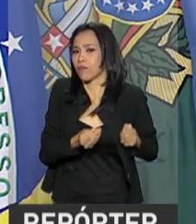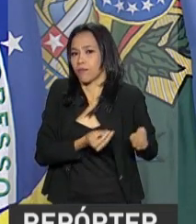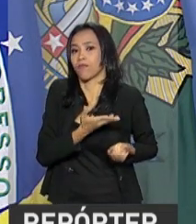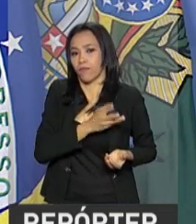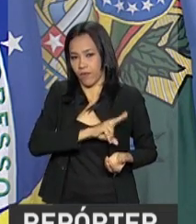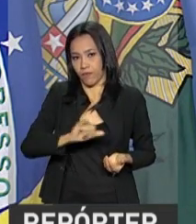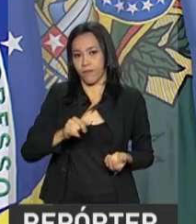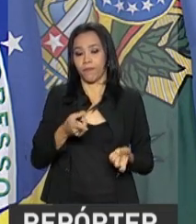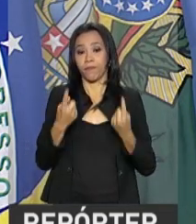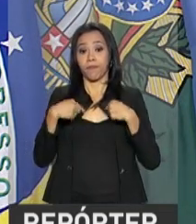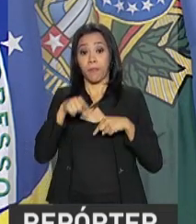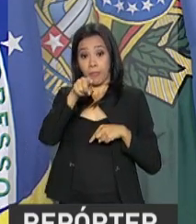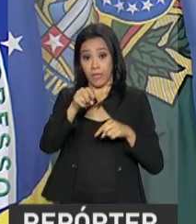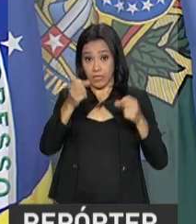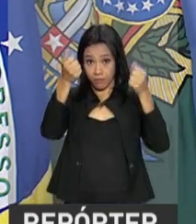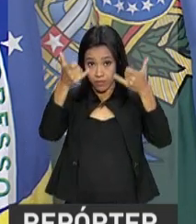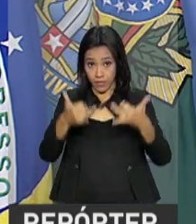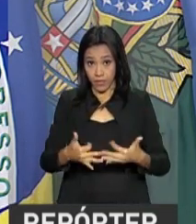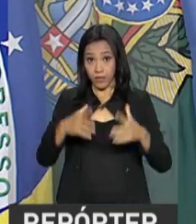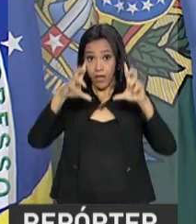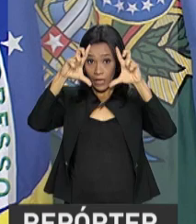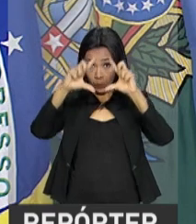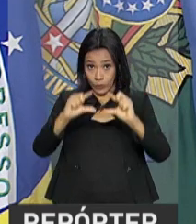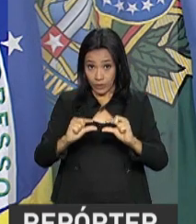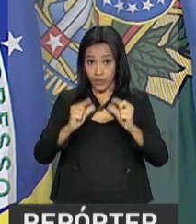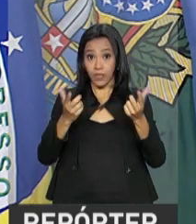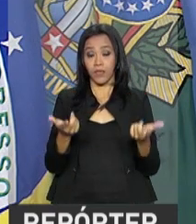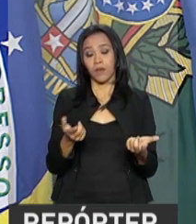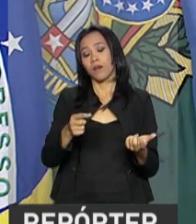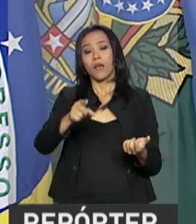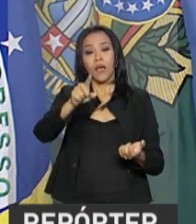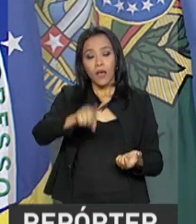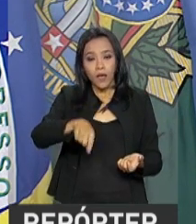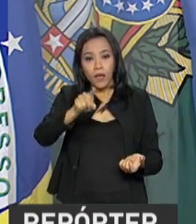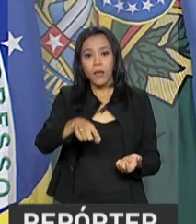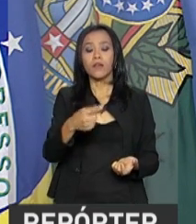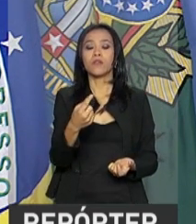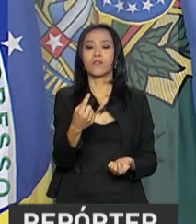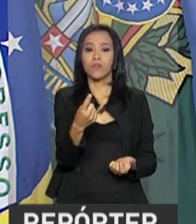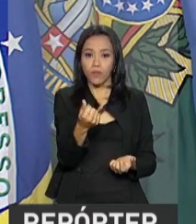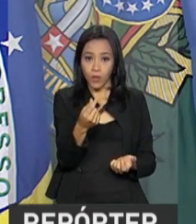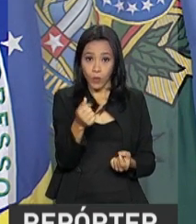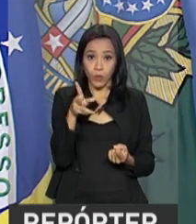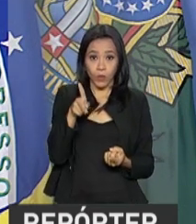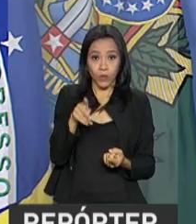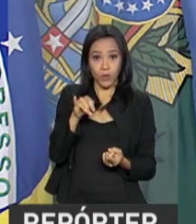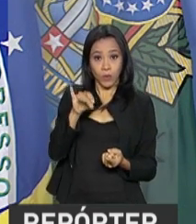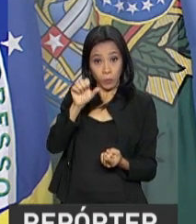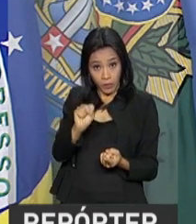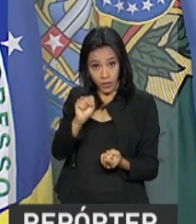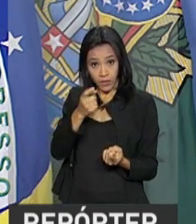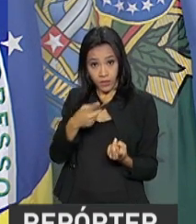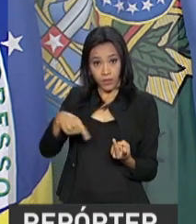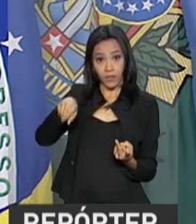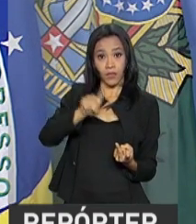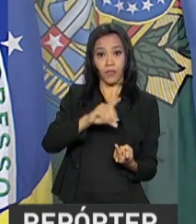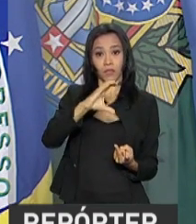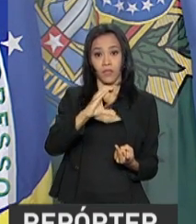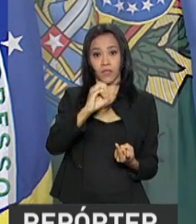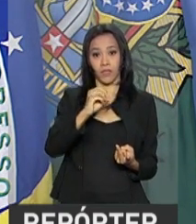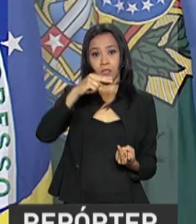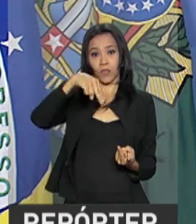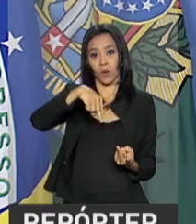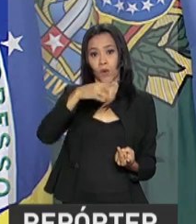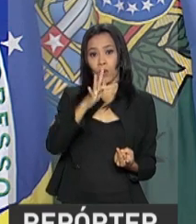redução corresponde na verdade aos valores do piscins e dos